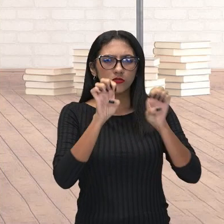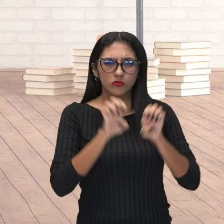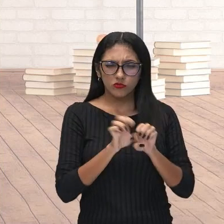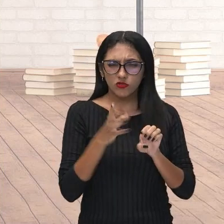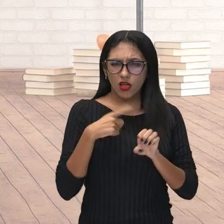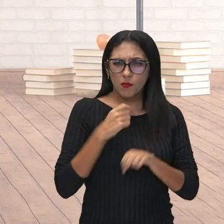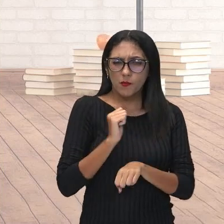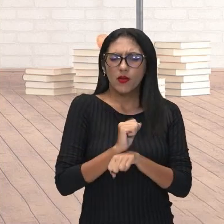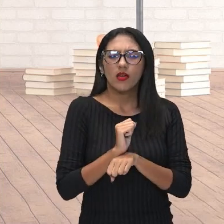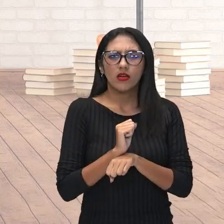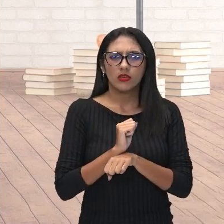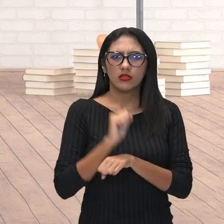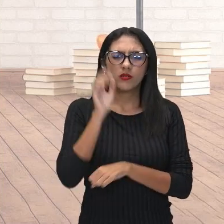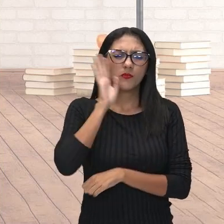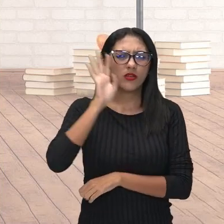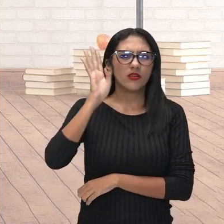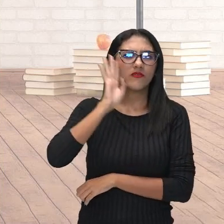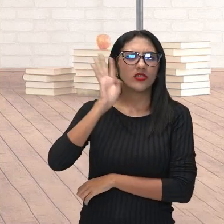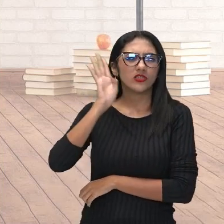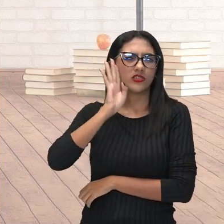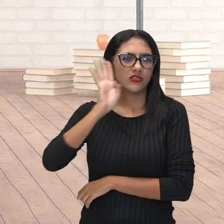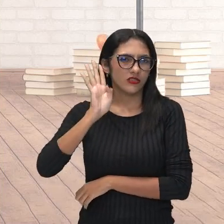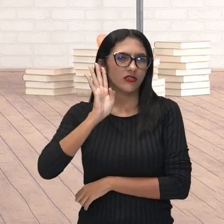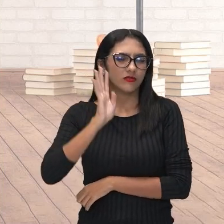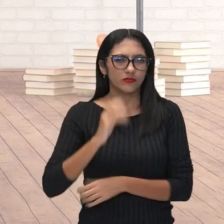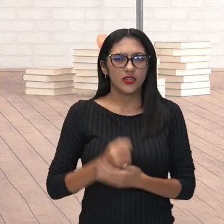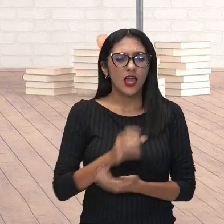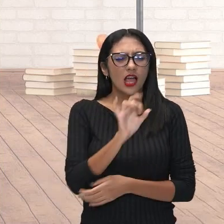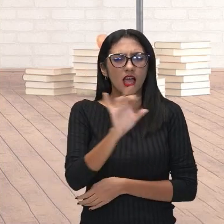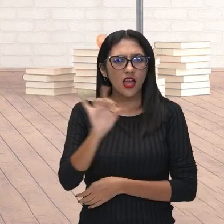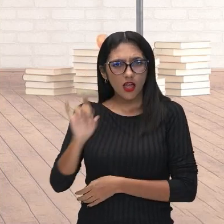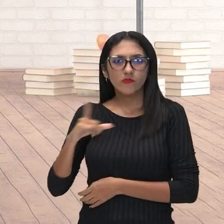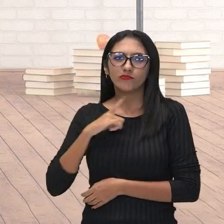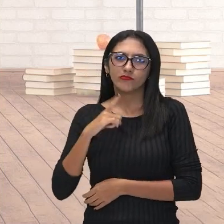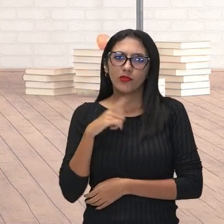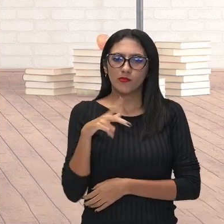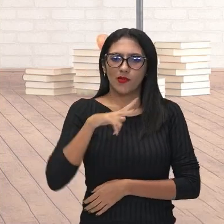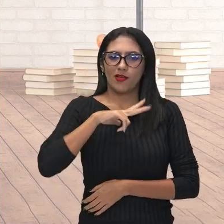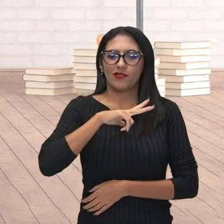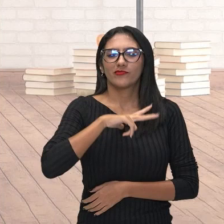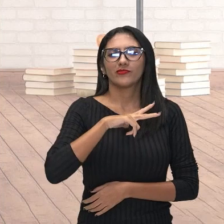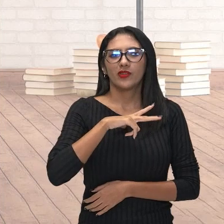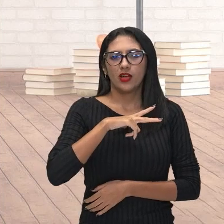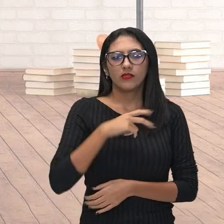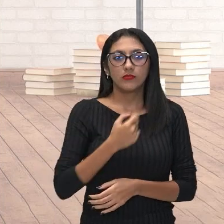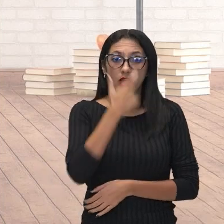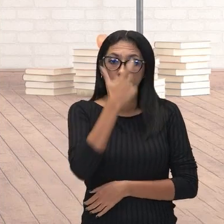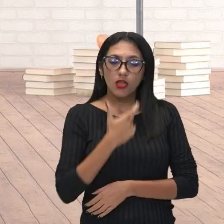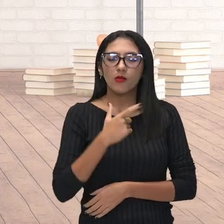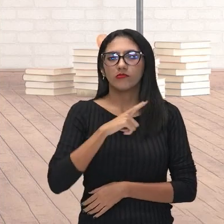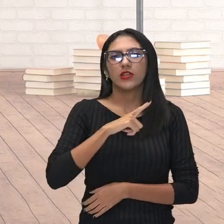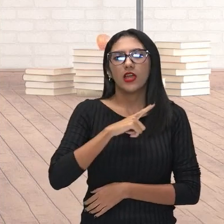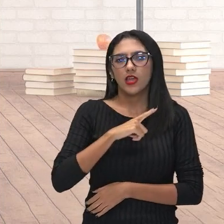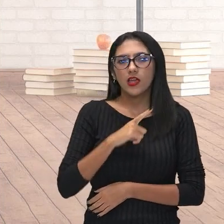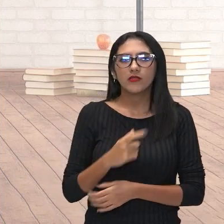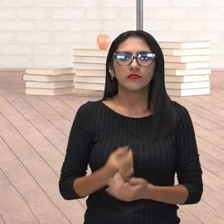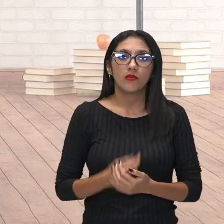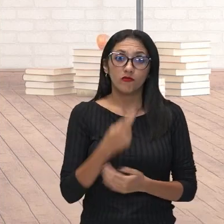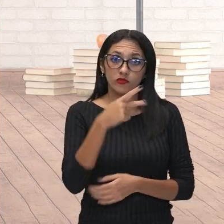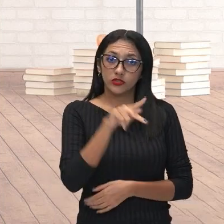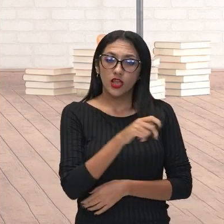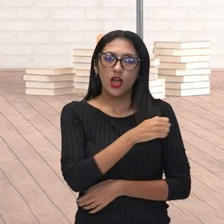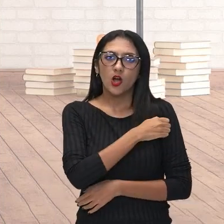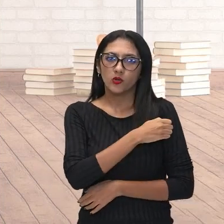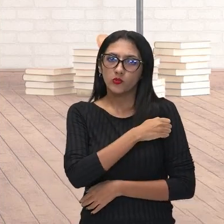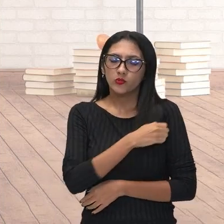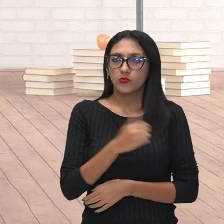refletir sobre o projeto de vida? Porque cada um tem um projeto de vida. Eu tenho um projeto de vida, você tem outro projeto de